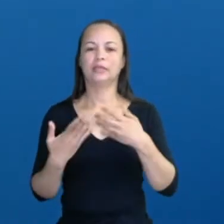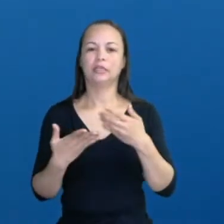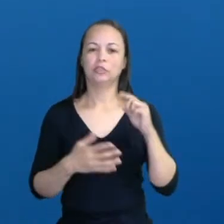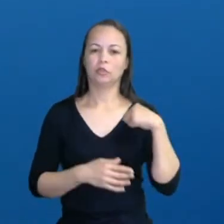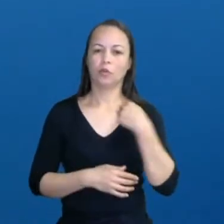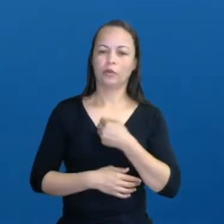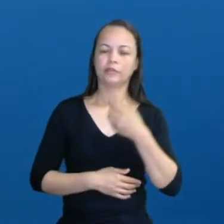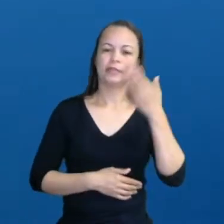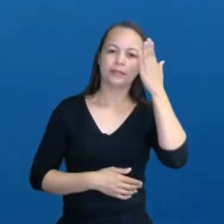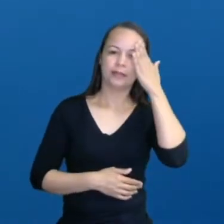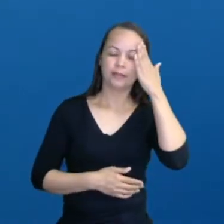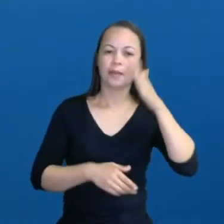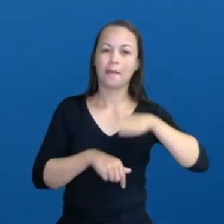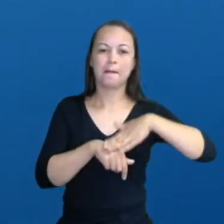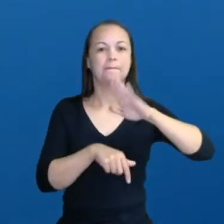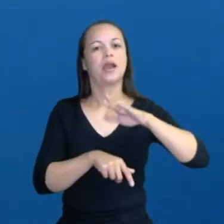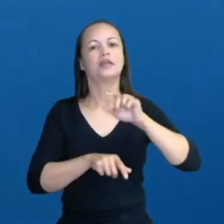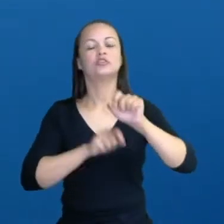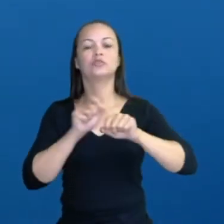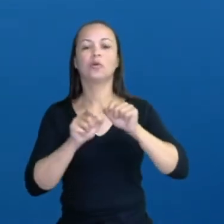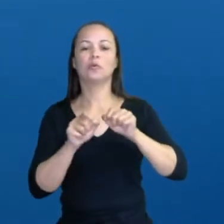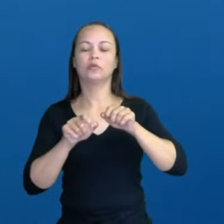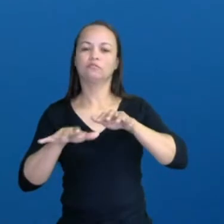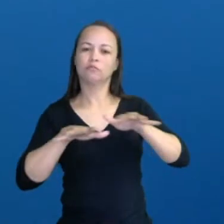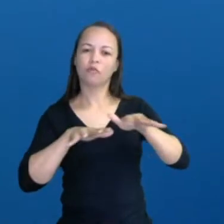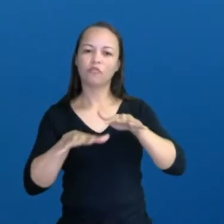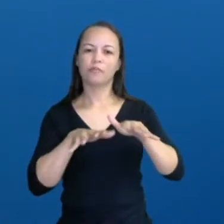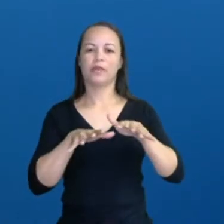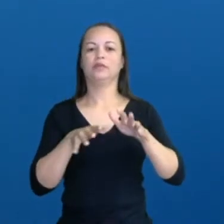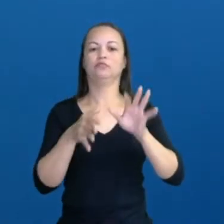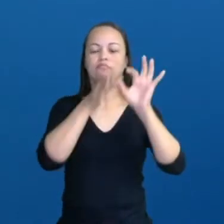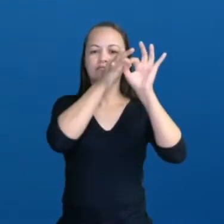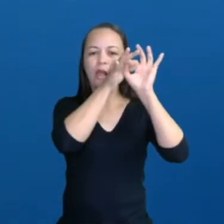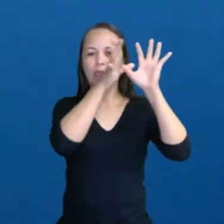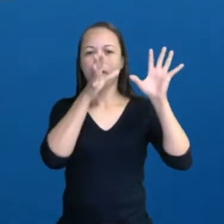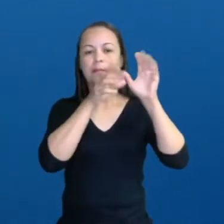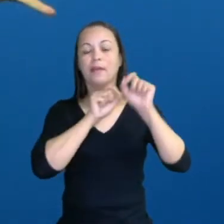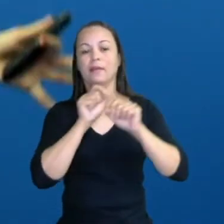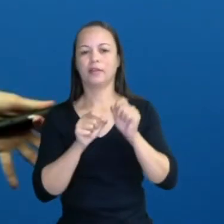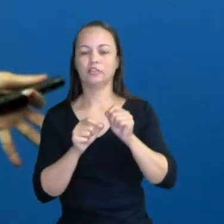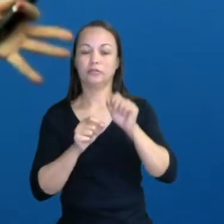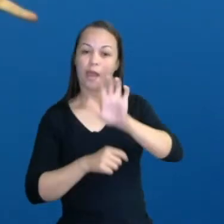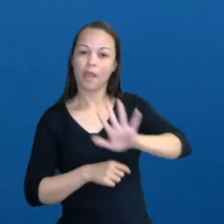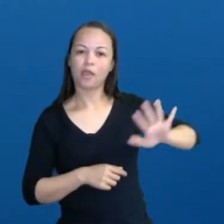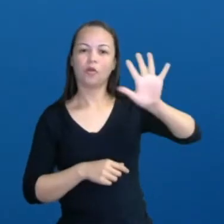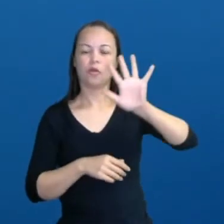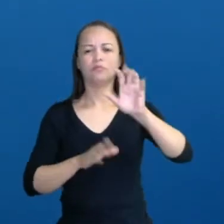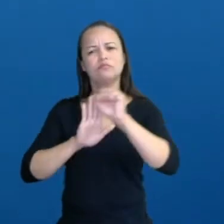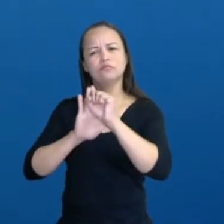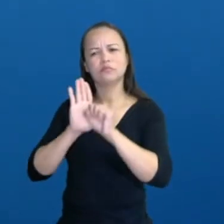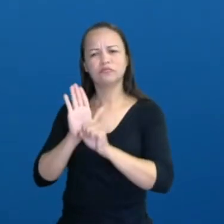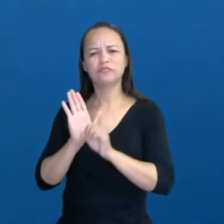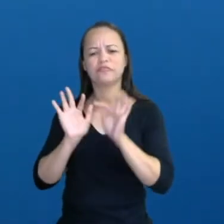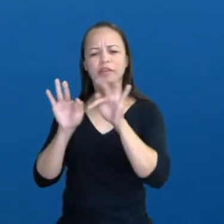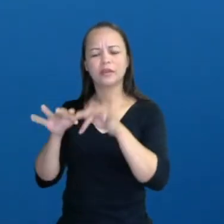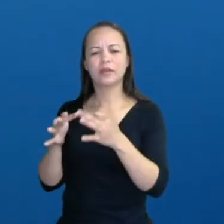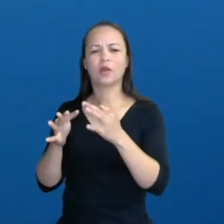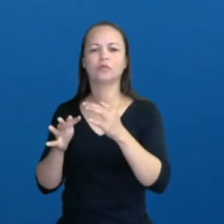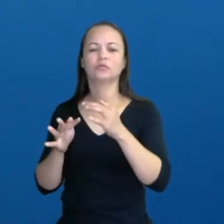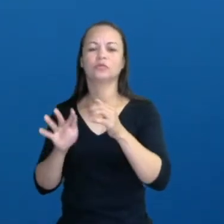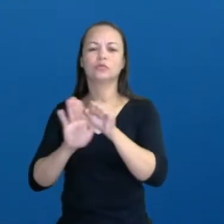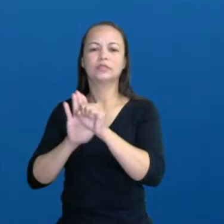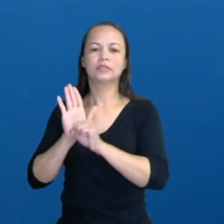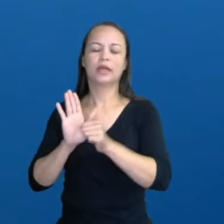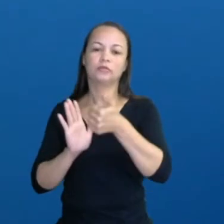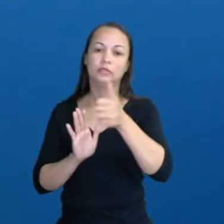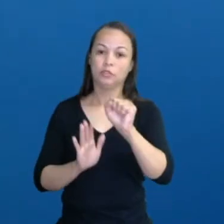sobre o universo que foram os movimentos liberais na Europa, ali no finalzinho do século XVIII e, sobretudo, no